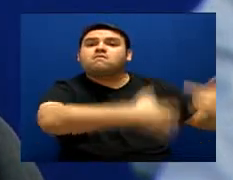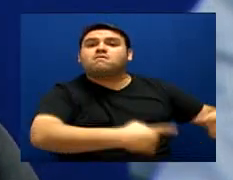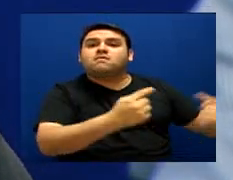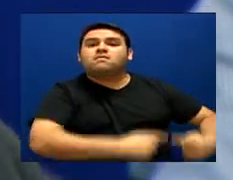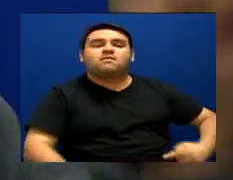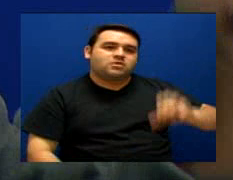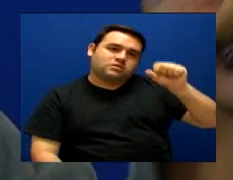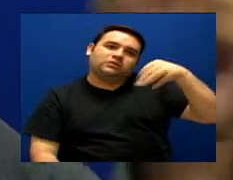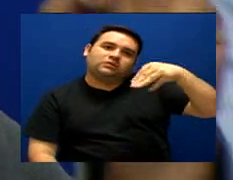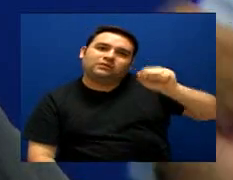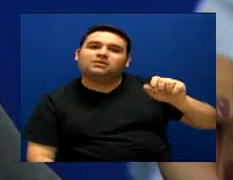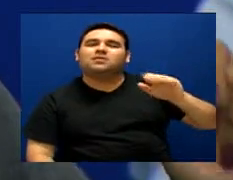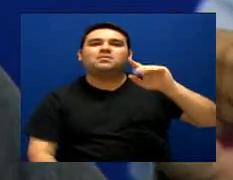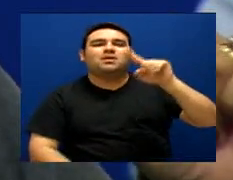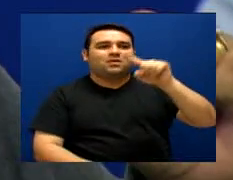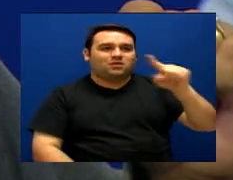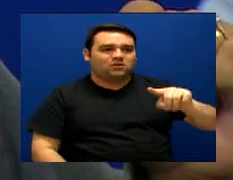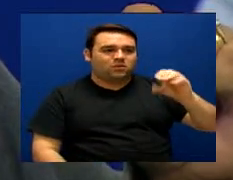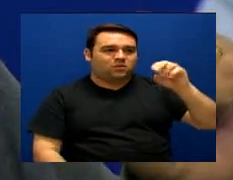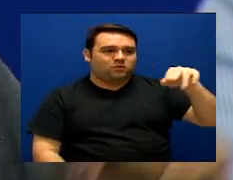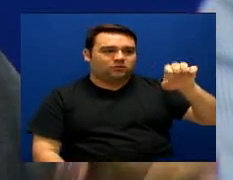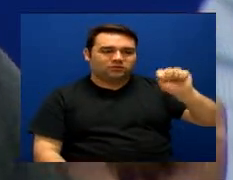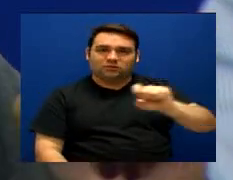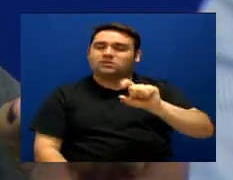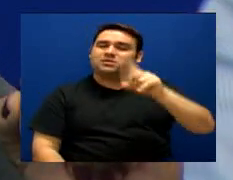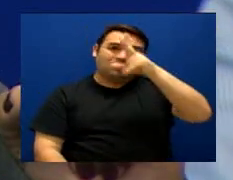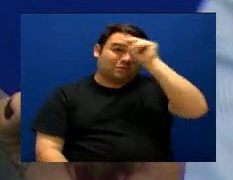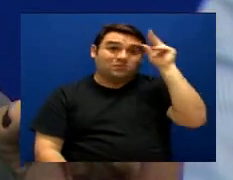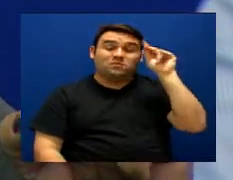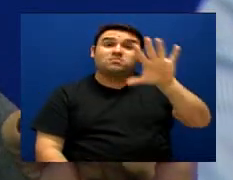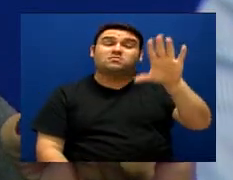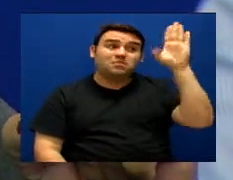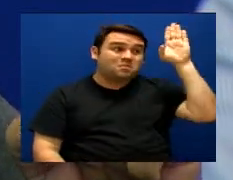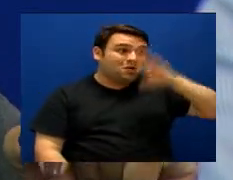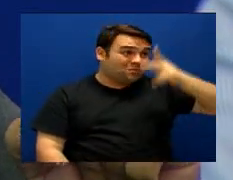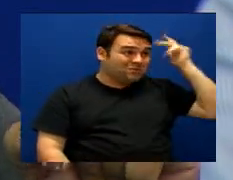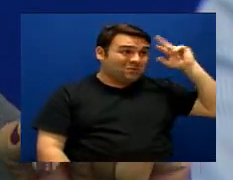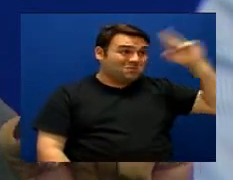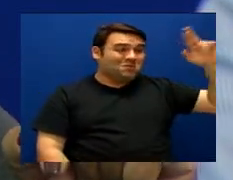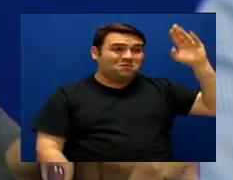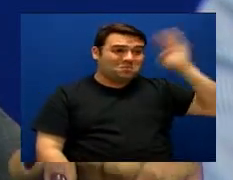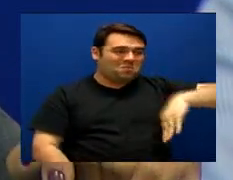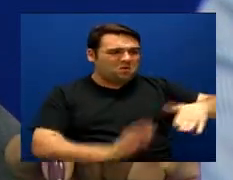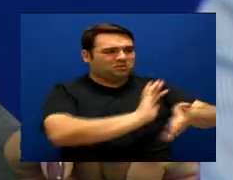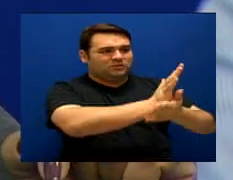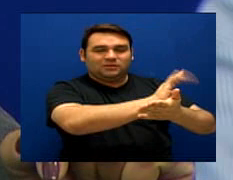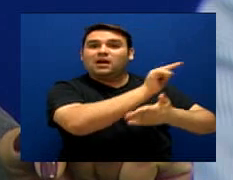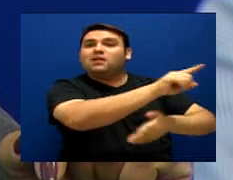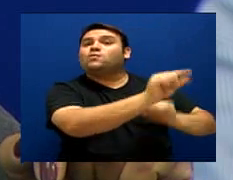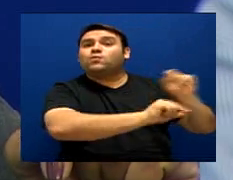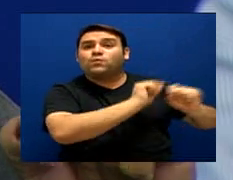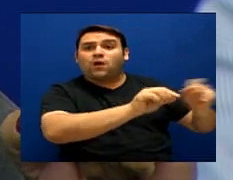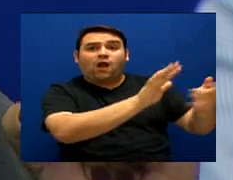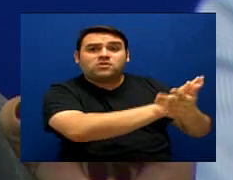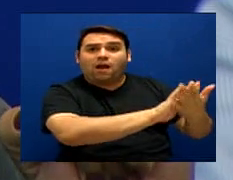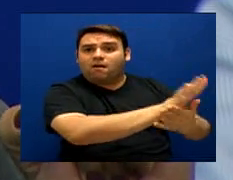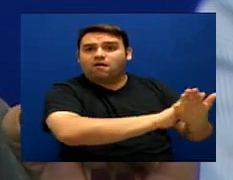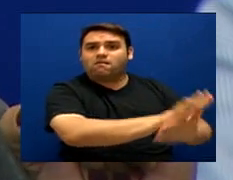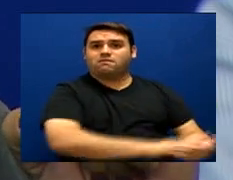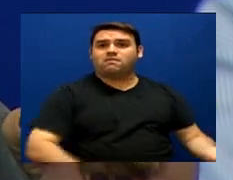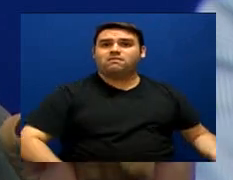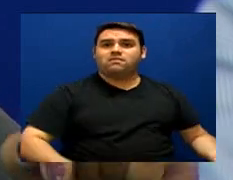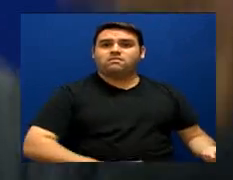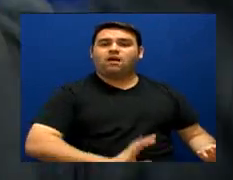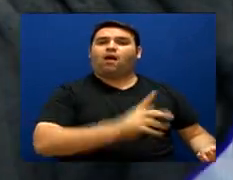do SEMA, da zoonose, do poder público, só que o mau tutor não acontece nada com ele. Gostaria de saber o